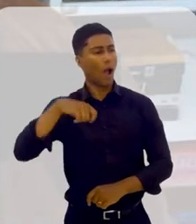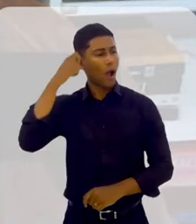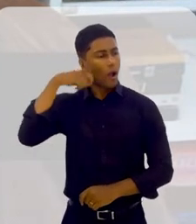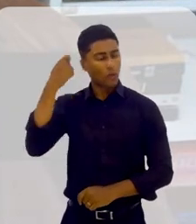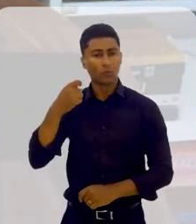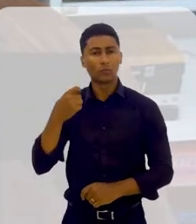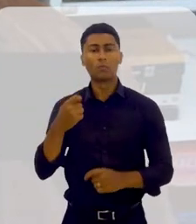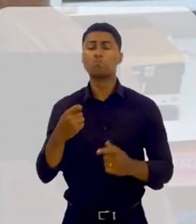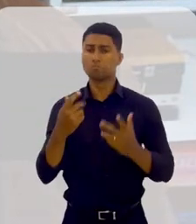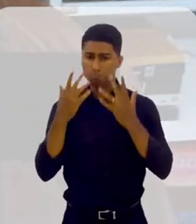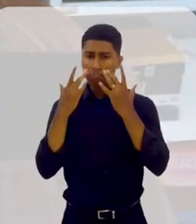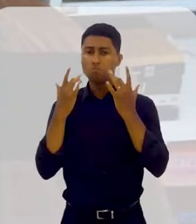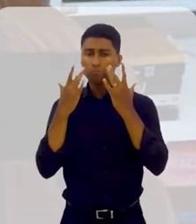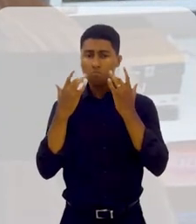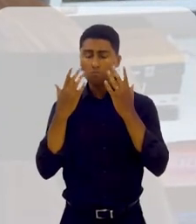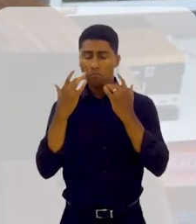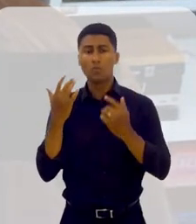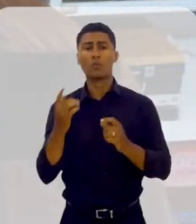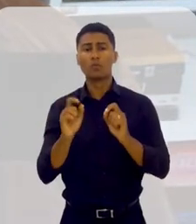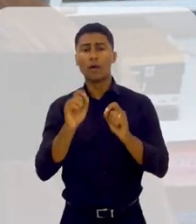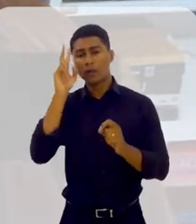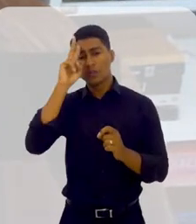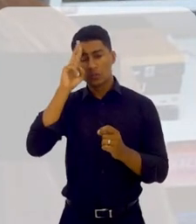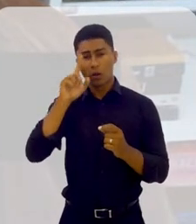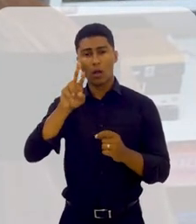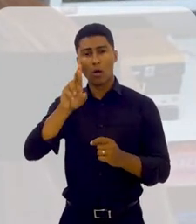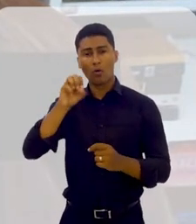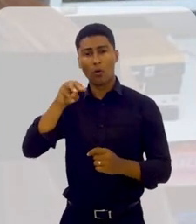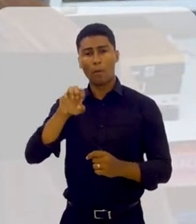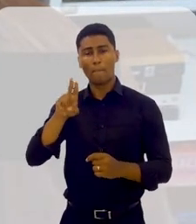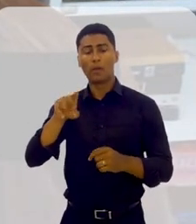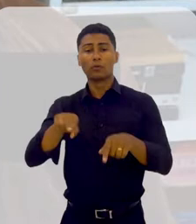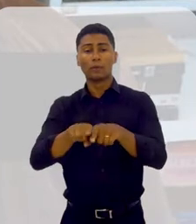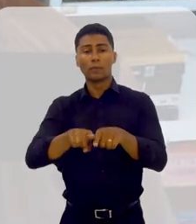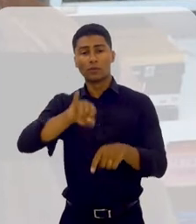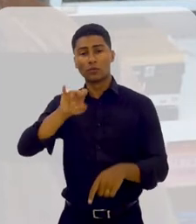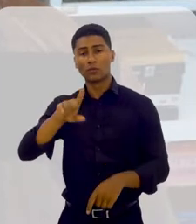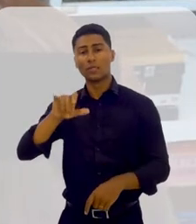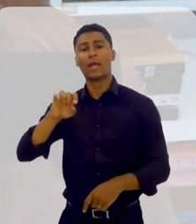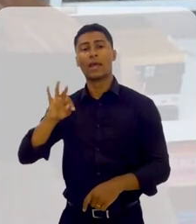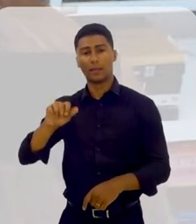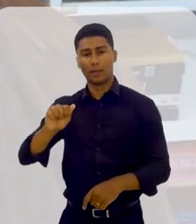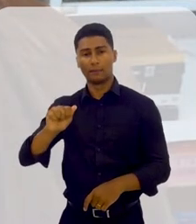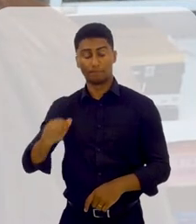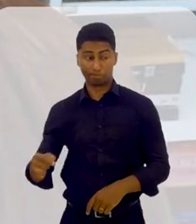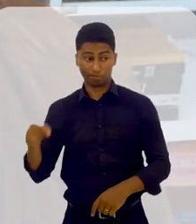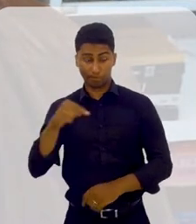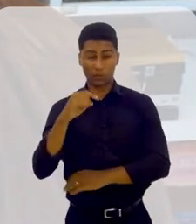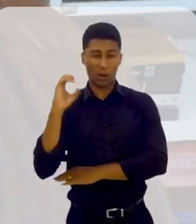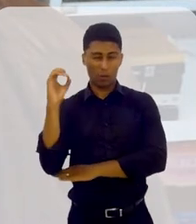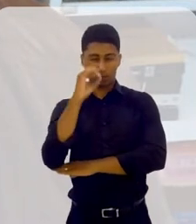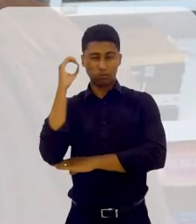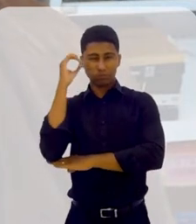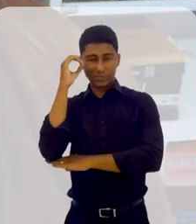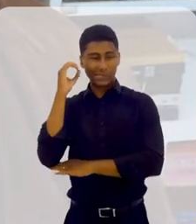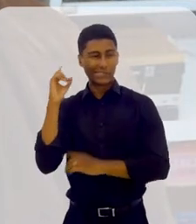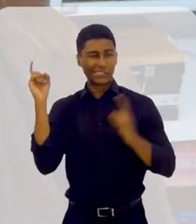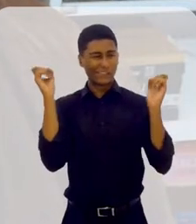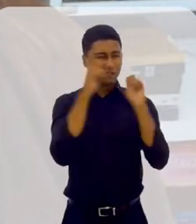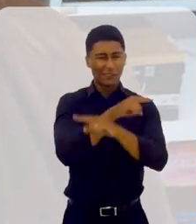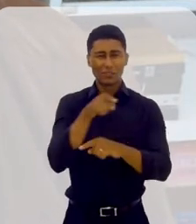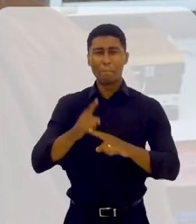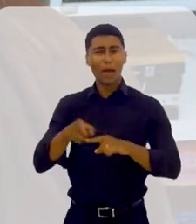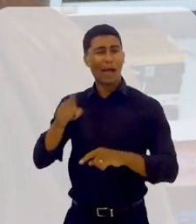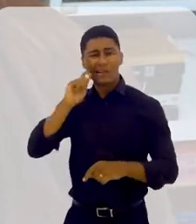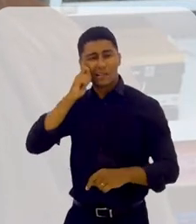e Julieta. As limitações do mercado para atores negros na capital gaúcha acabaram fazendo com que migrasse para o Rio de Janeiro